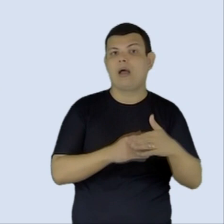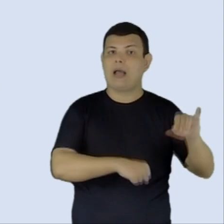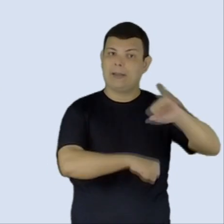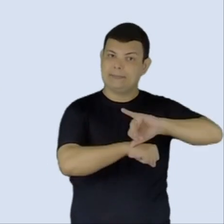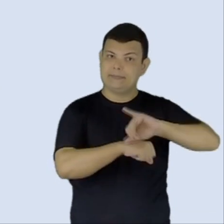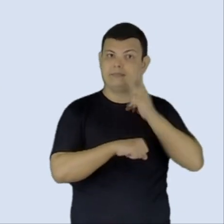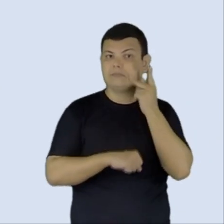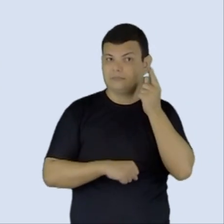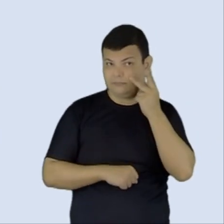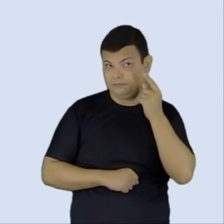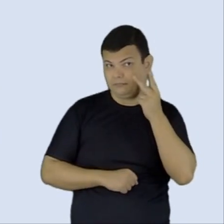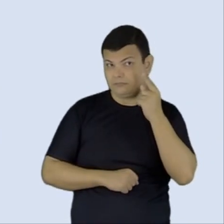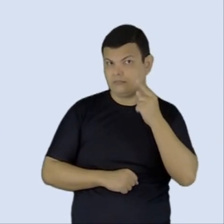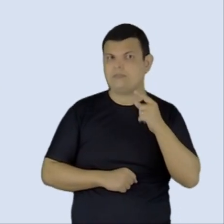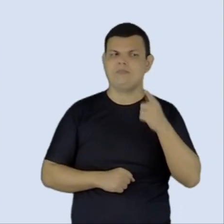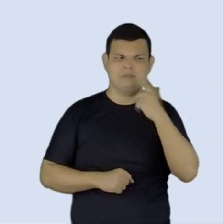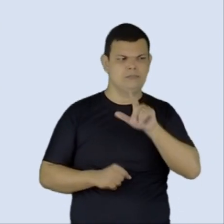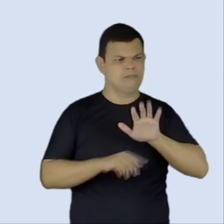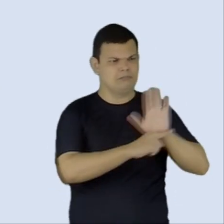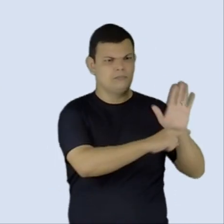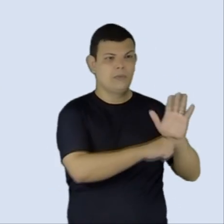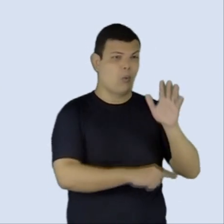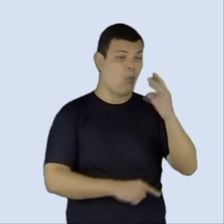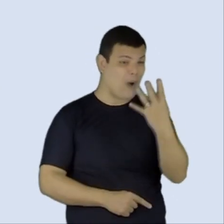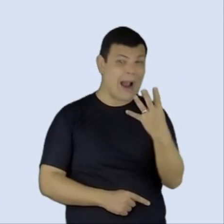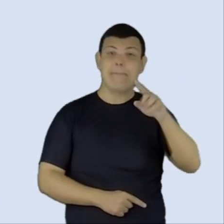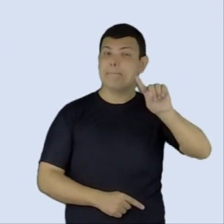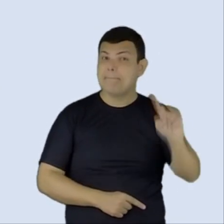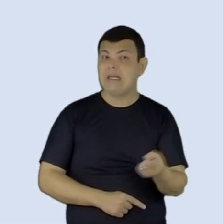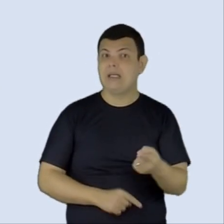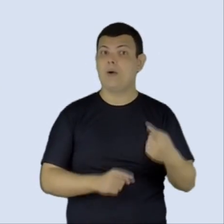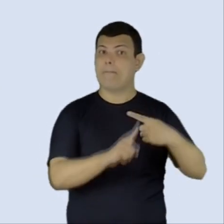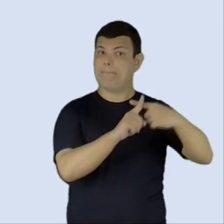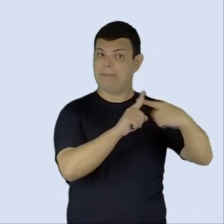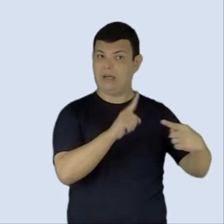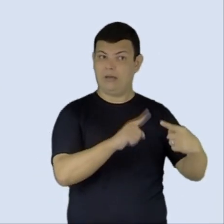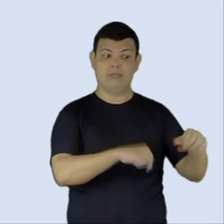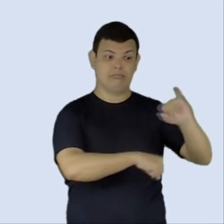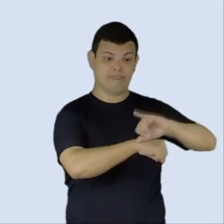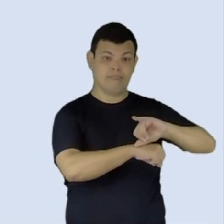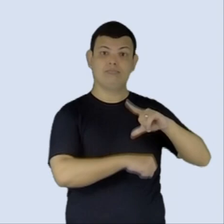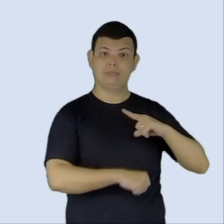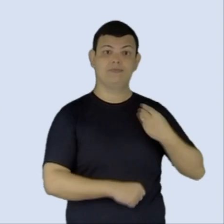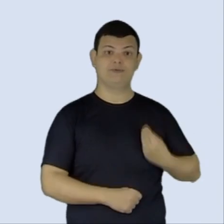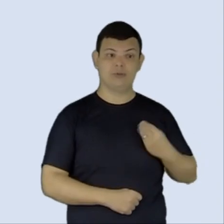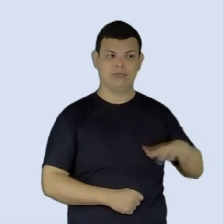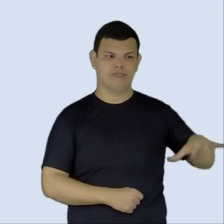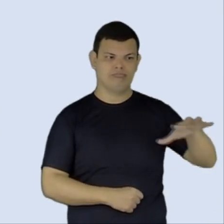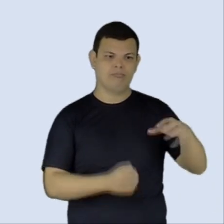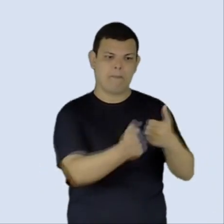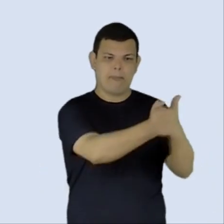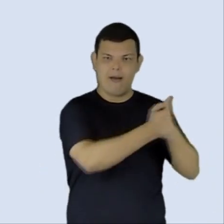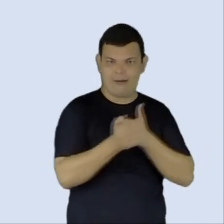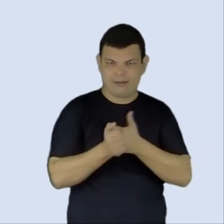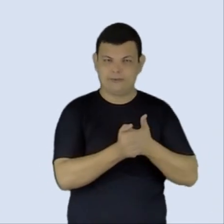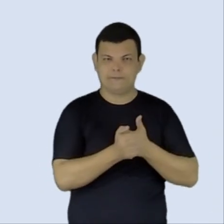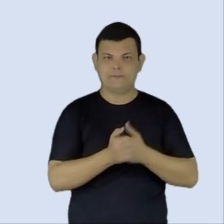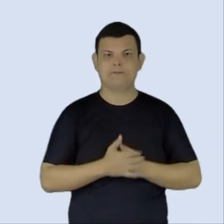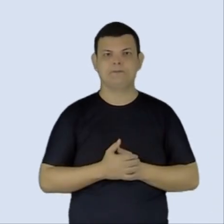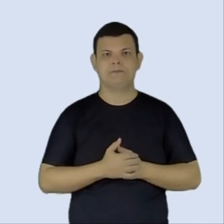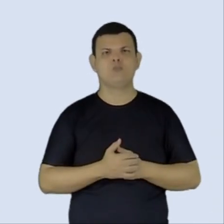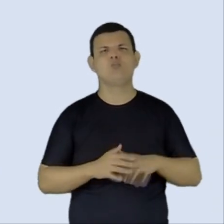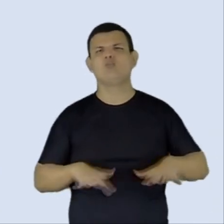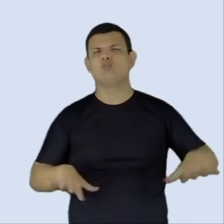garantindo o abastecimento de 4,5 milhões de pessoas que vivem na capital e na região metropolitana. Quando todas